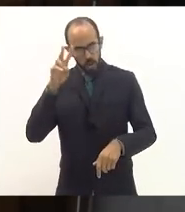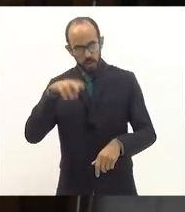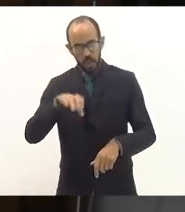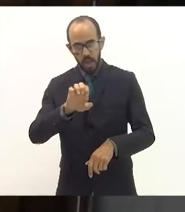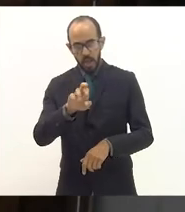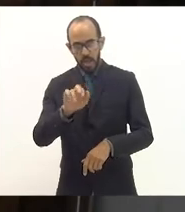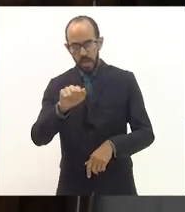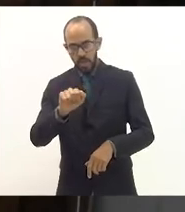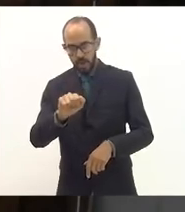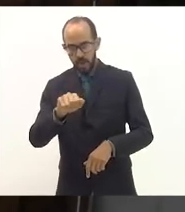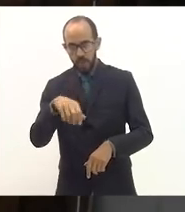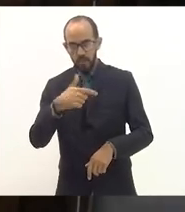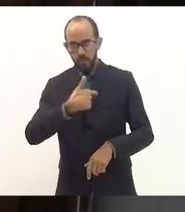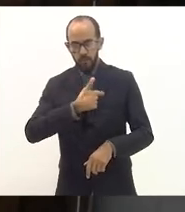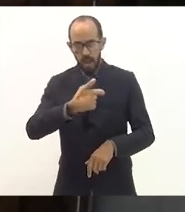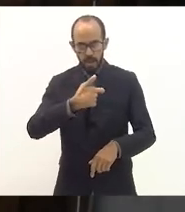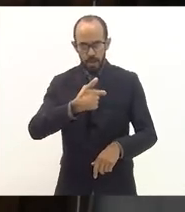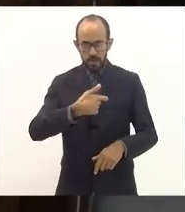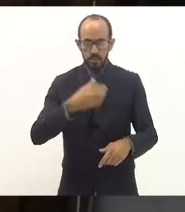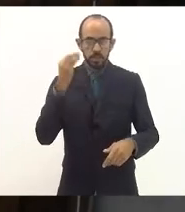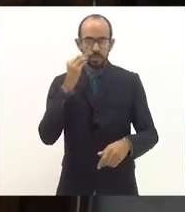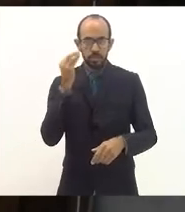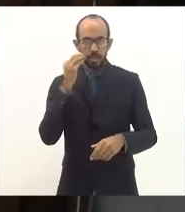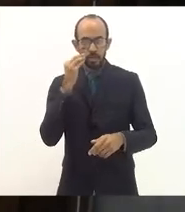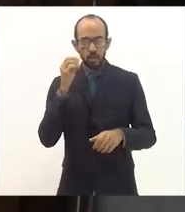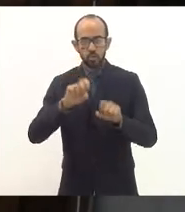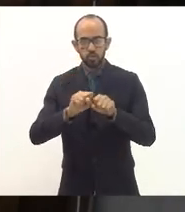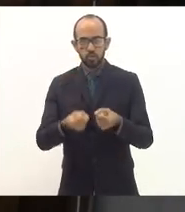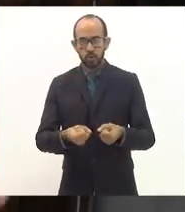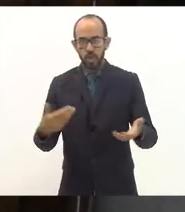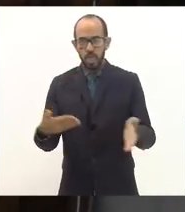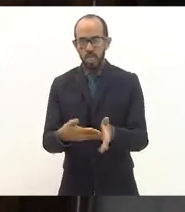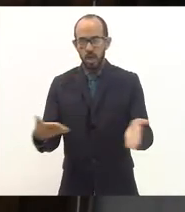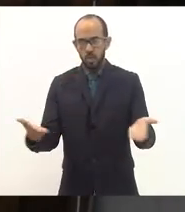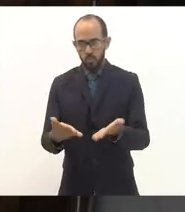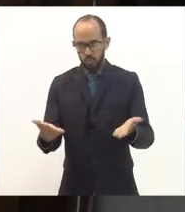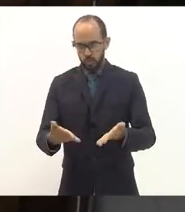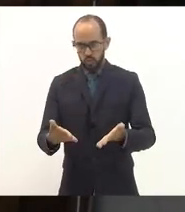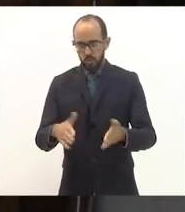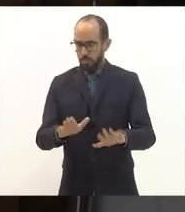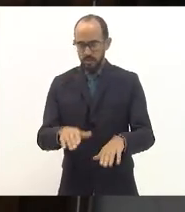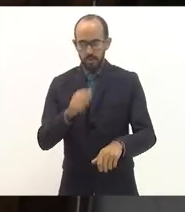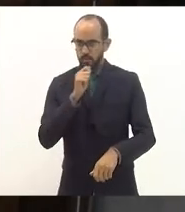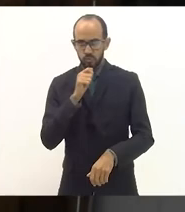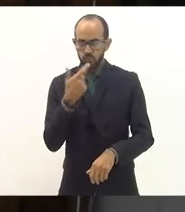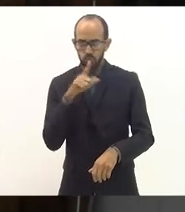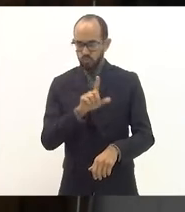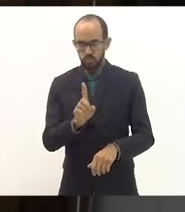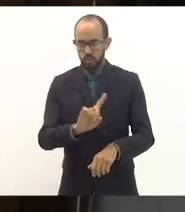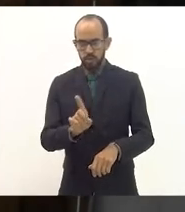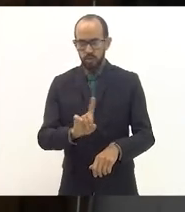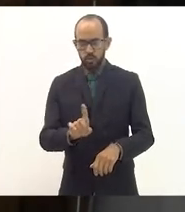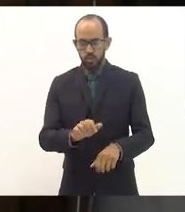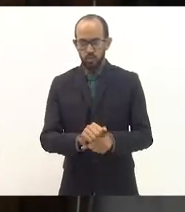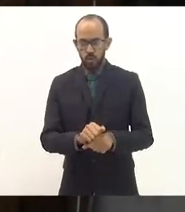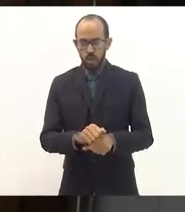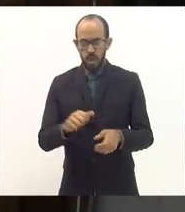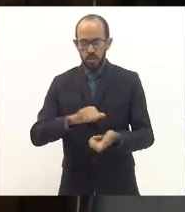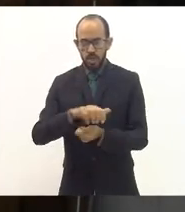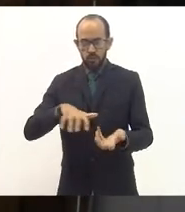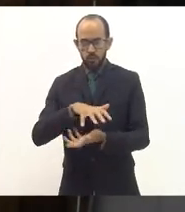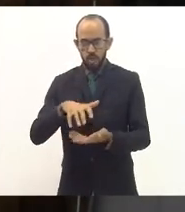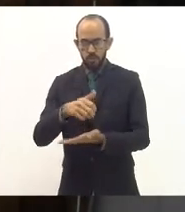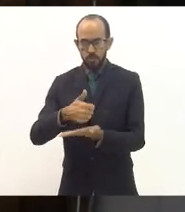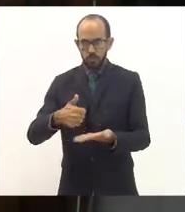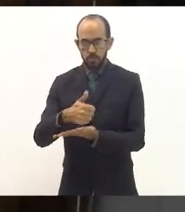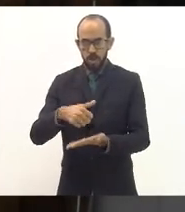Vargas, que até hoje eles tentam destruir, e não conseguiram destruir tudo. As reformas de base do João Goulart,